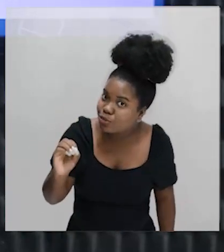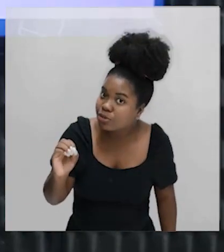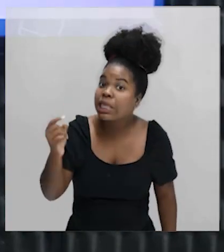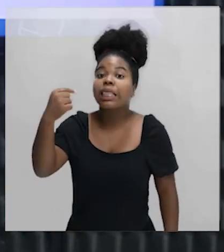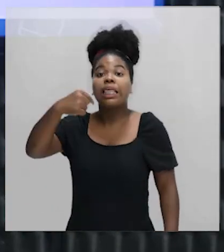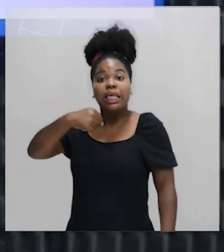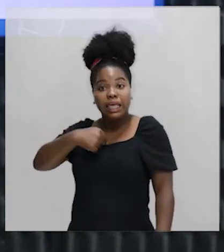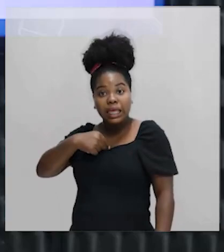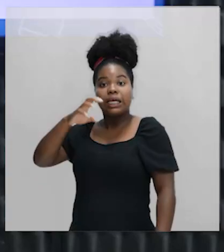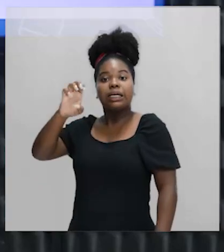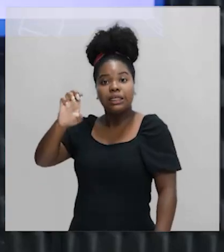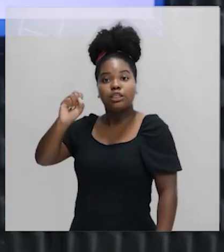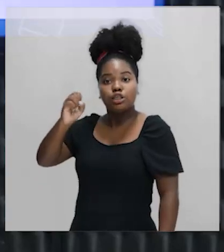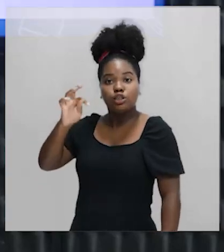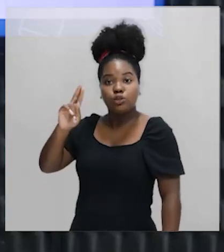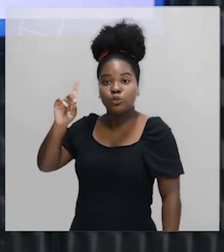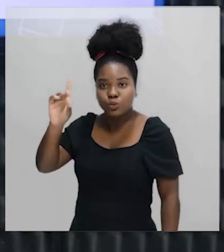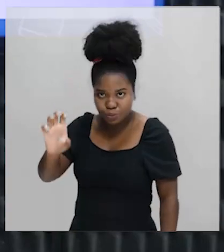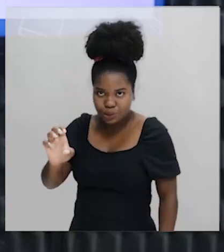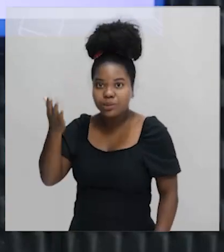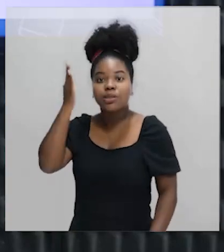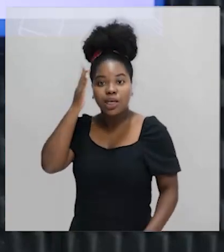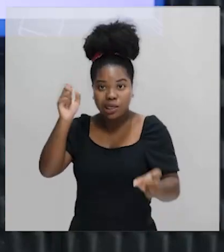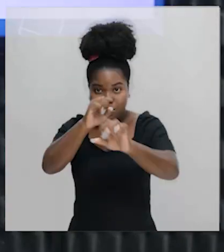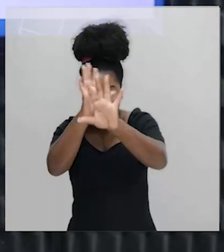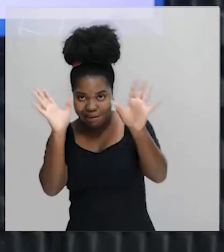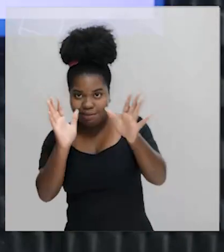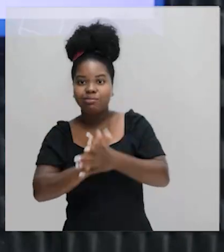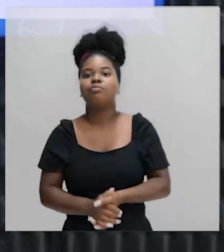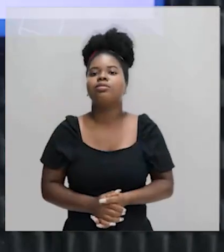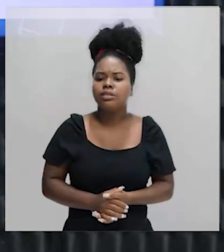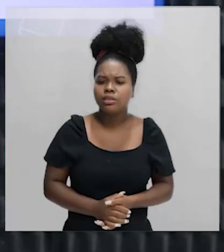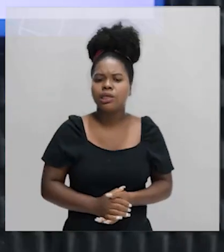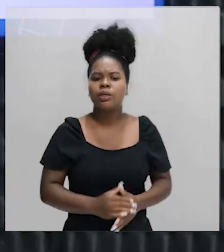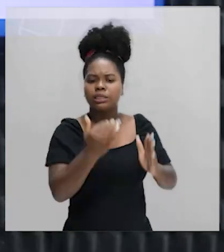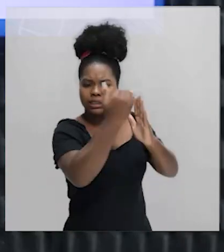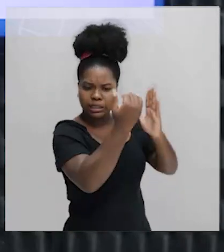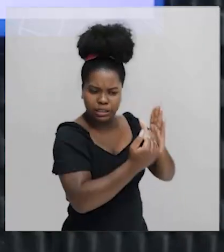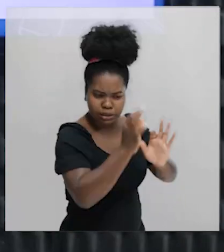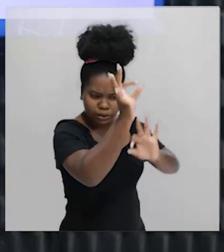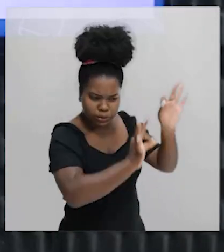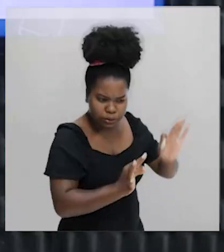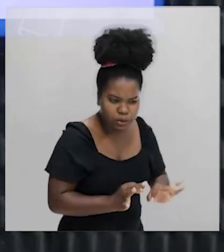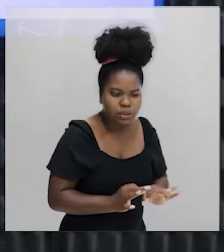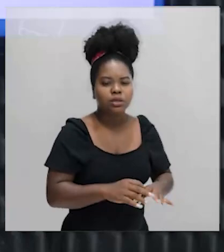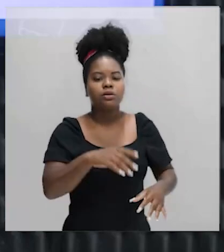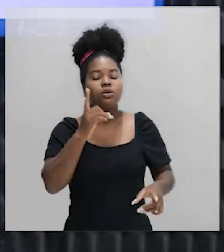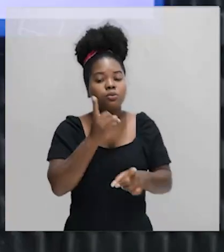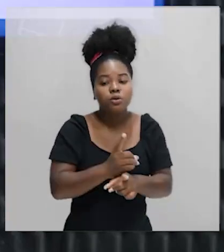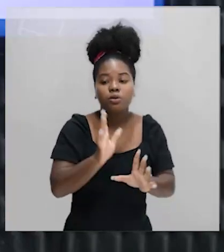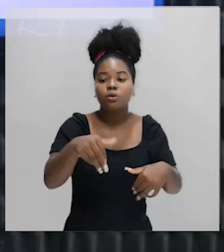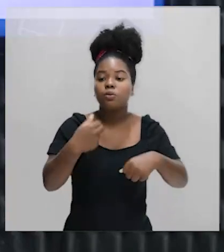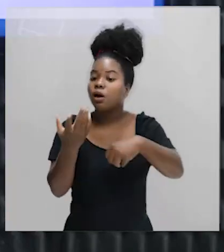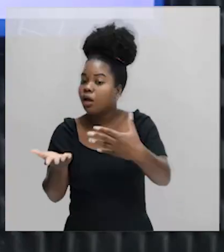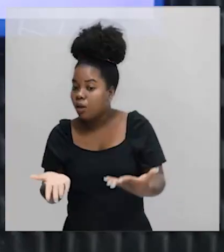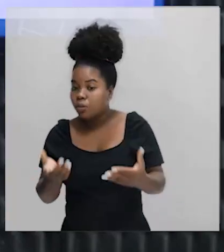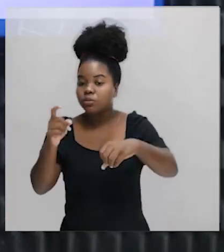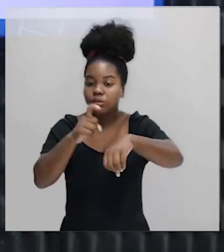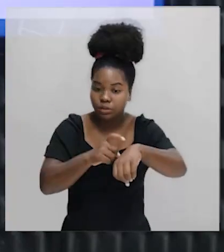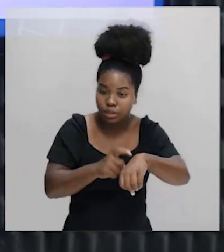dessas terminações, eu consigo descobrir qual o modo verbal, qual o tempo e qual a